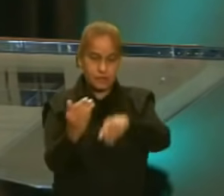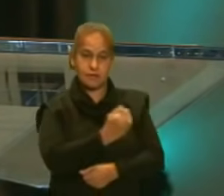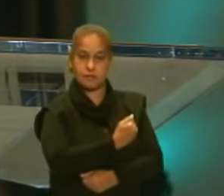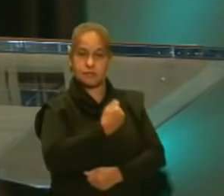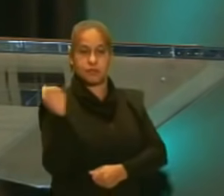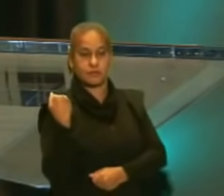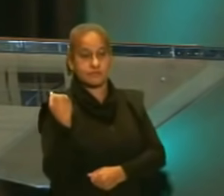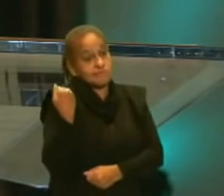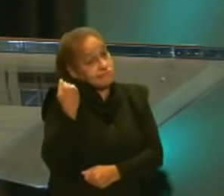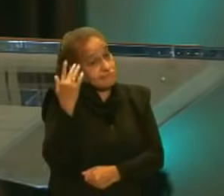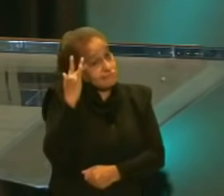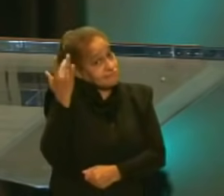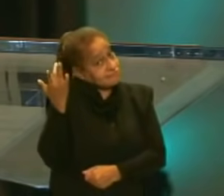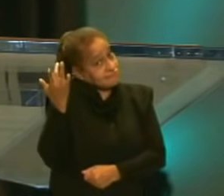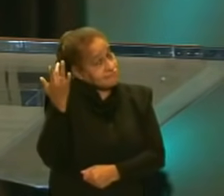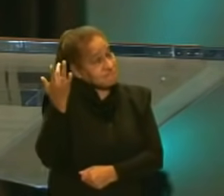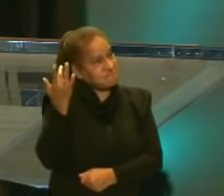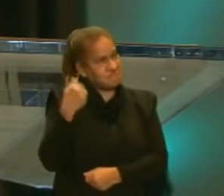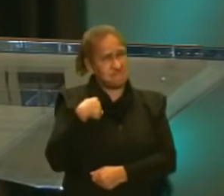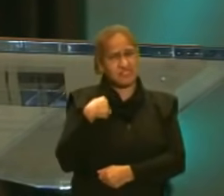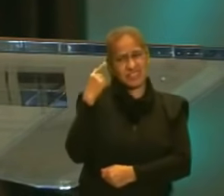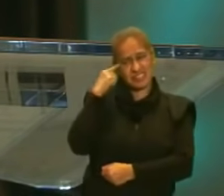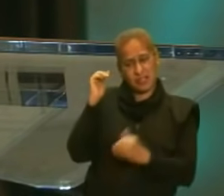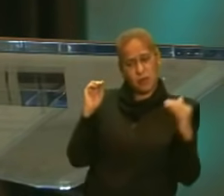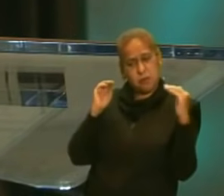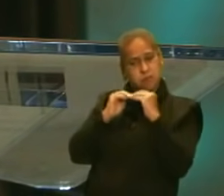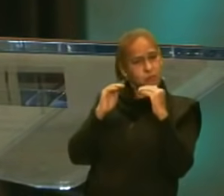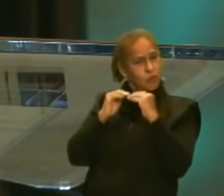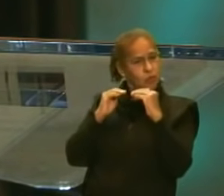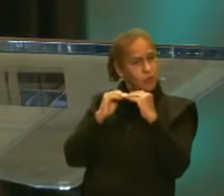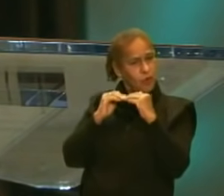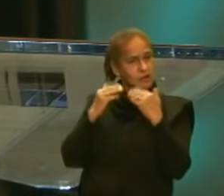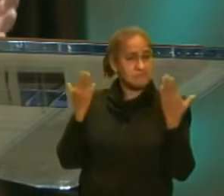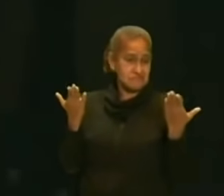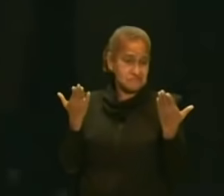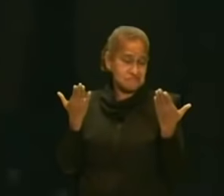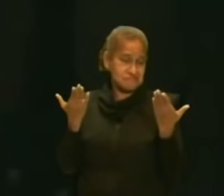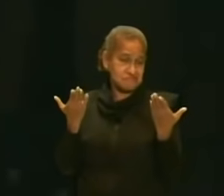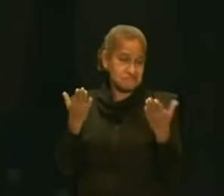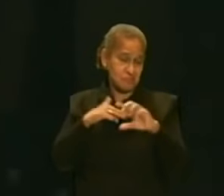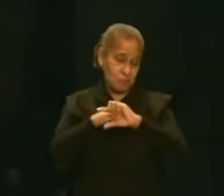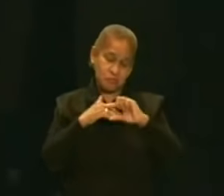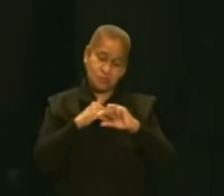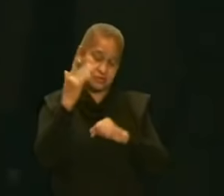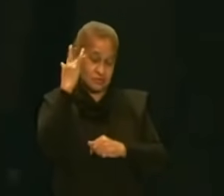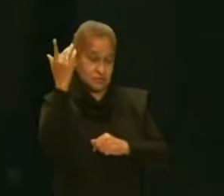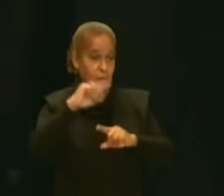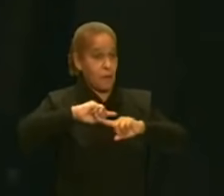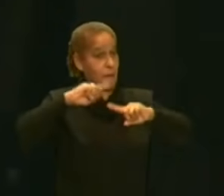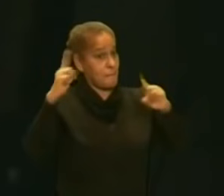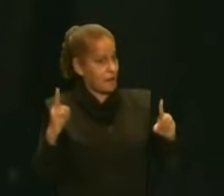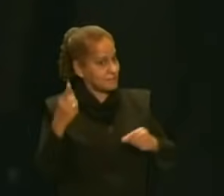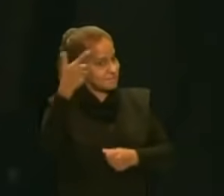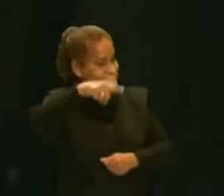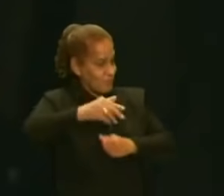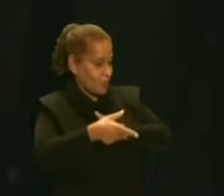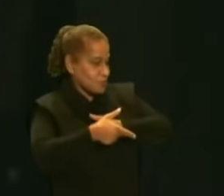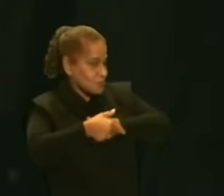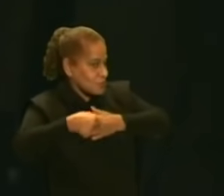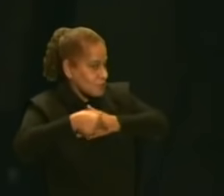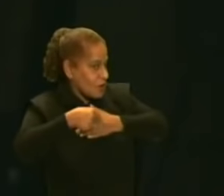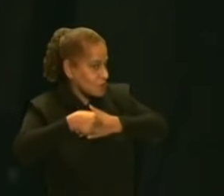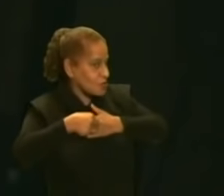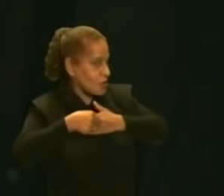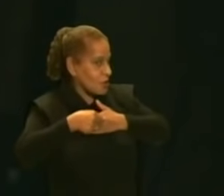Não sei se eu concordo com essa interpretação. Outros entendem, e eu acho que,